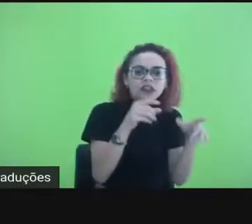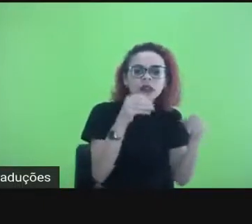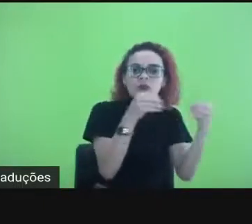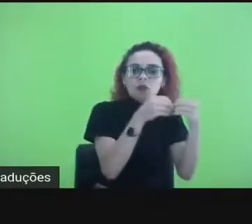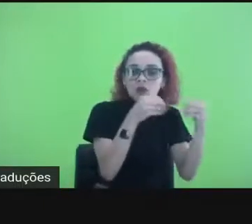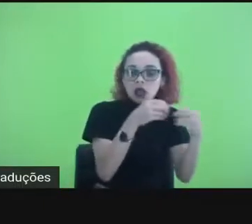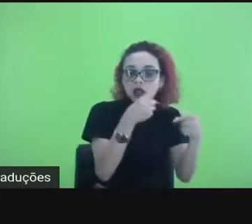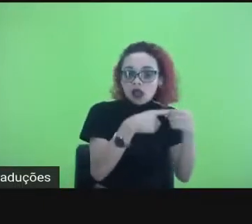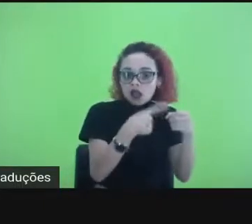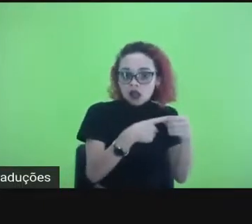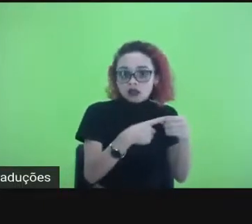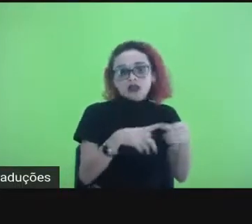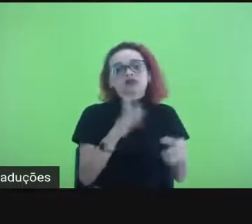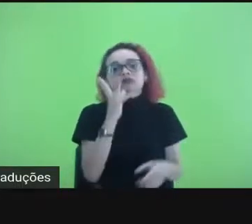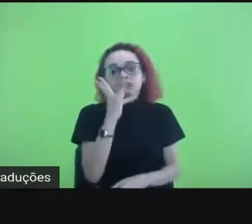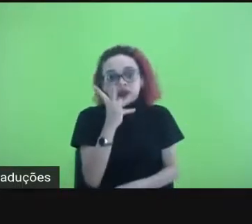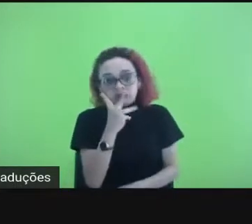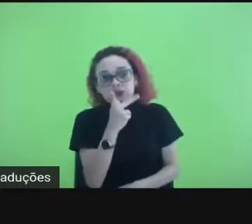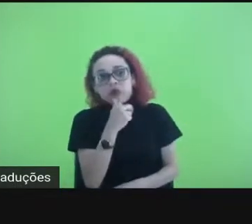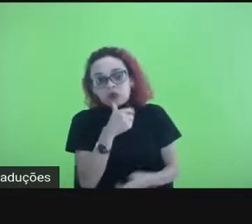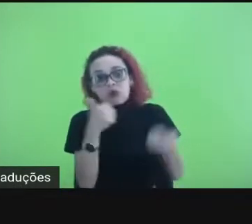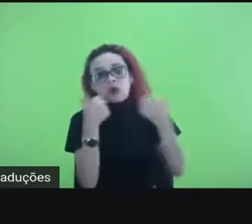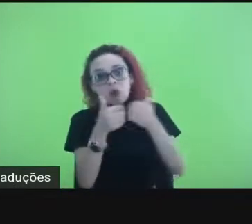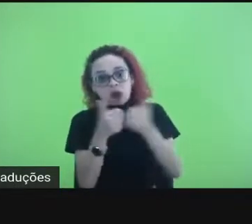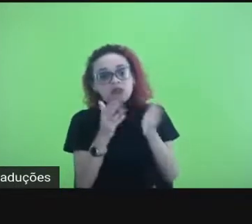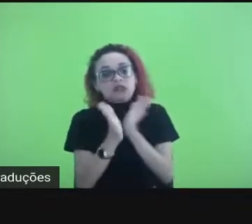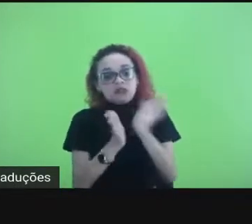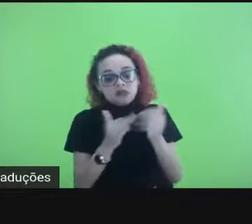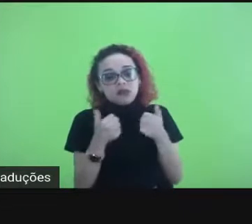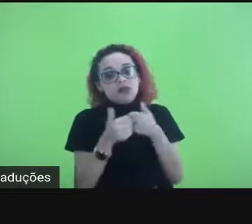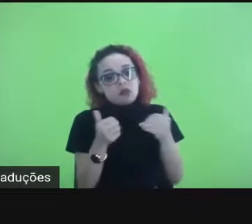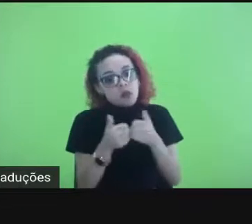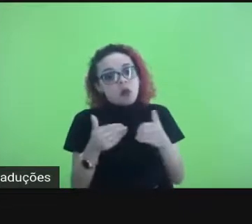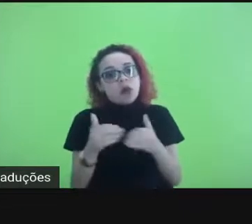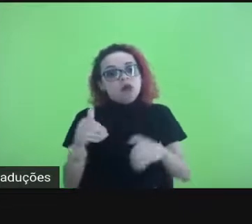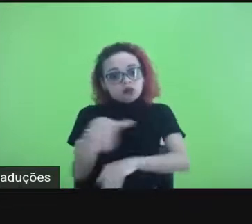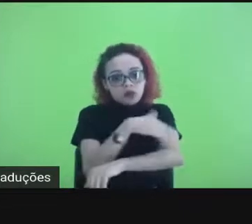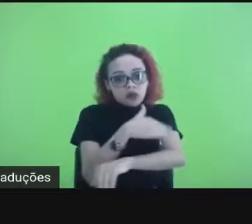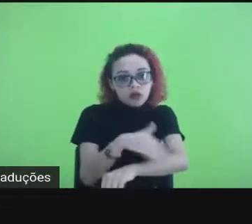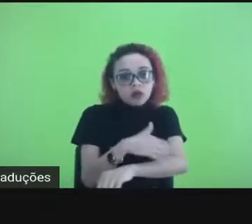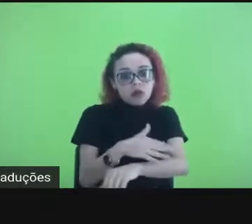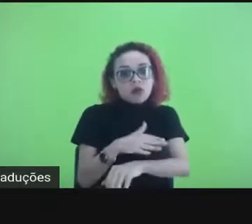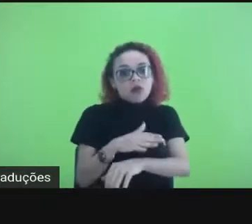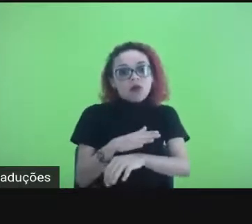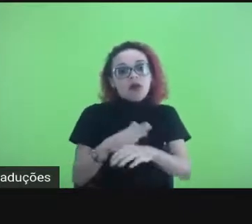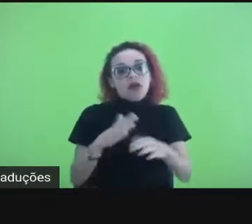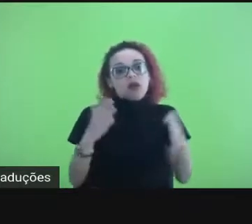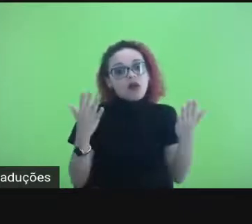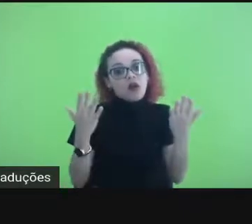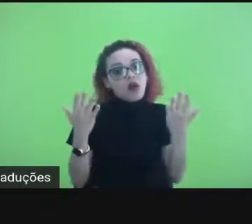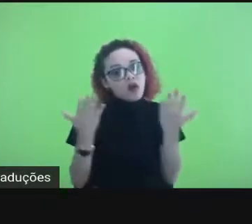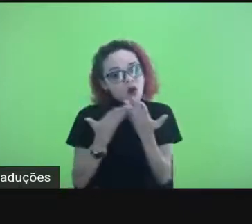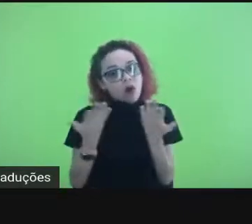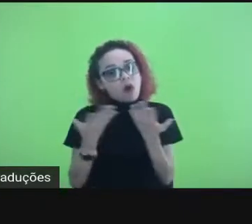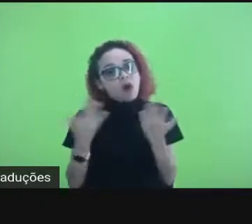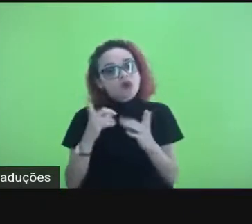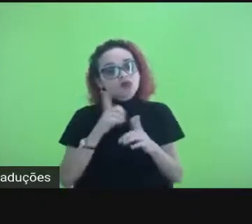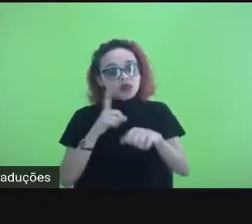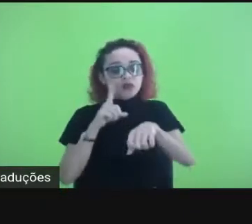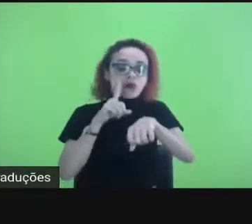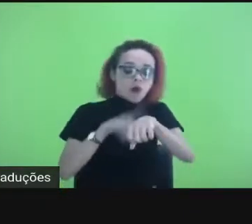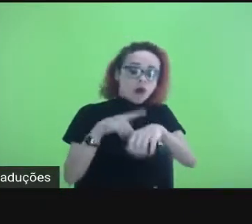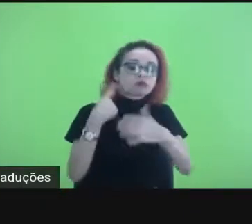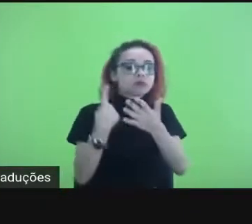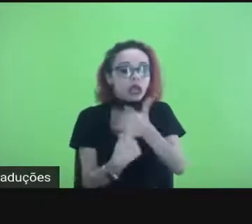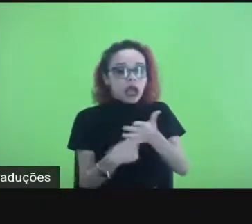tempo bem grande para que o ônibus passasse lá. E mesmo hoje que esse ônibus passa, ele ainda passa com horários bem reduzidos e tal.